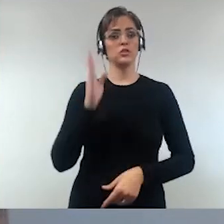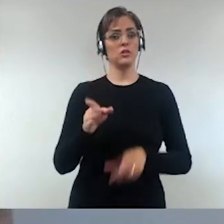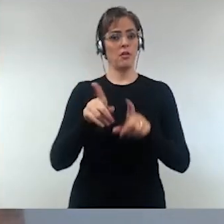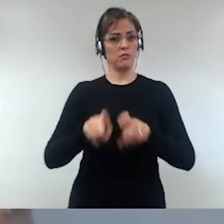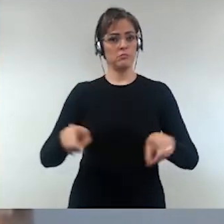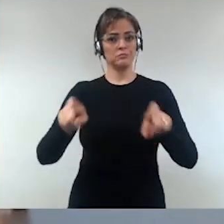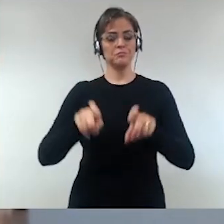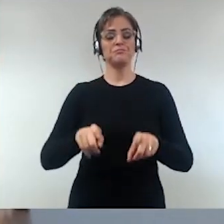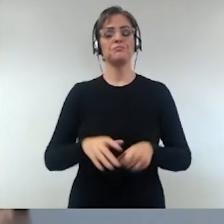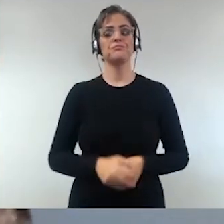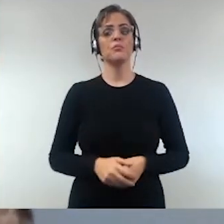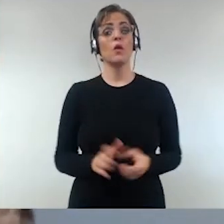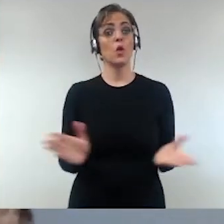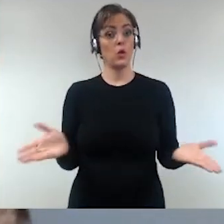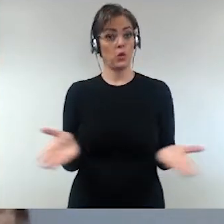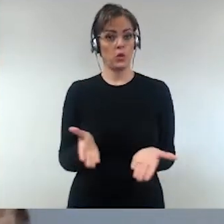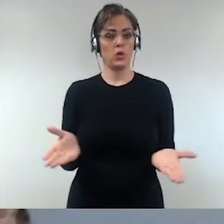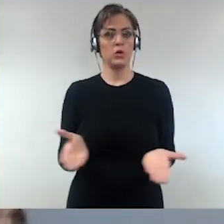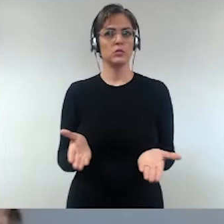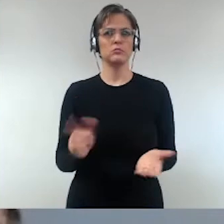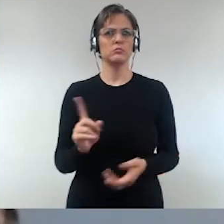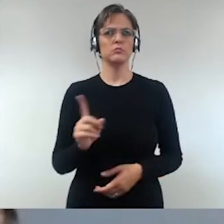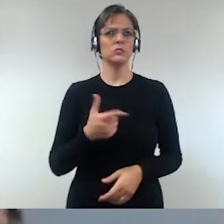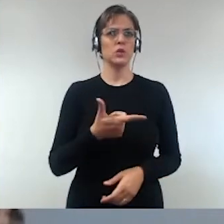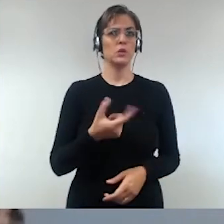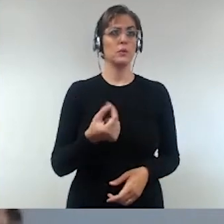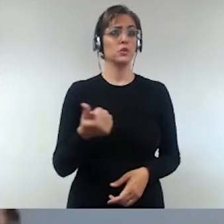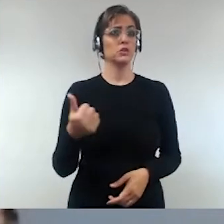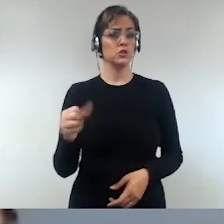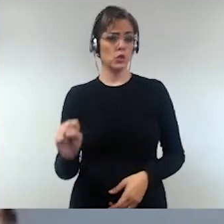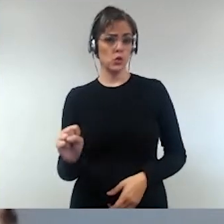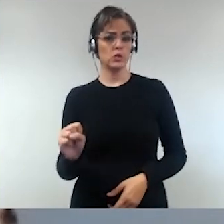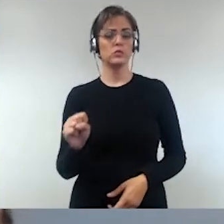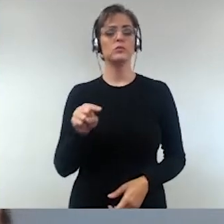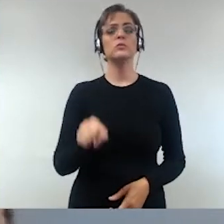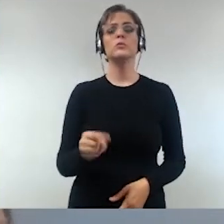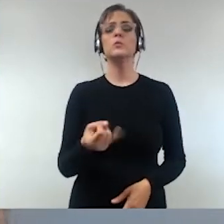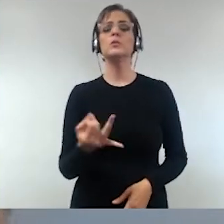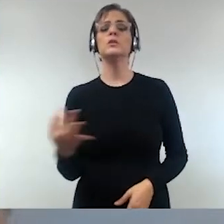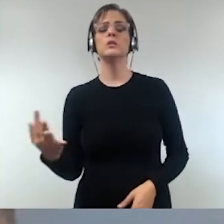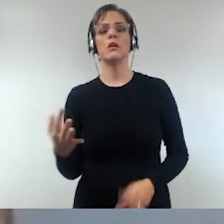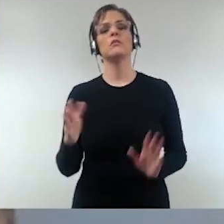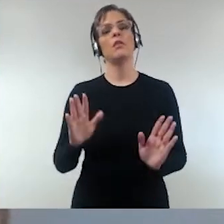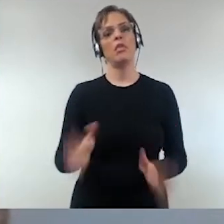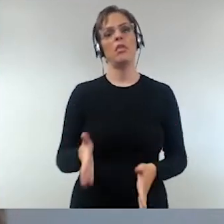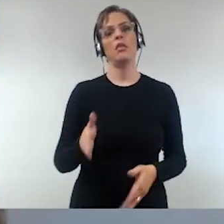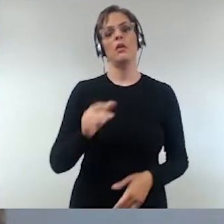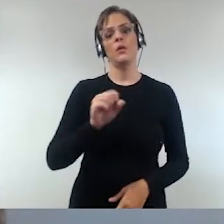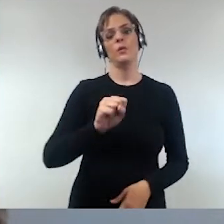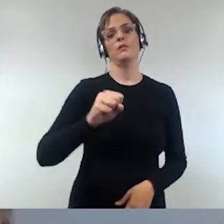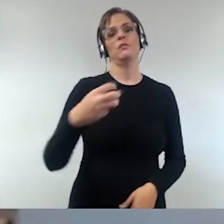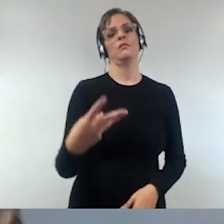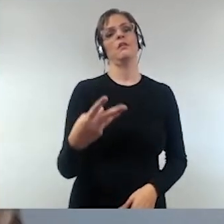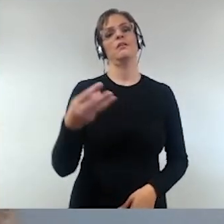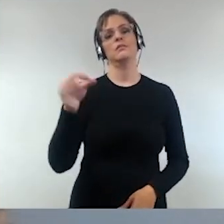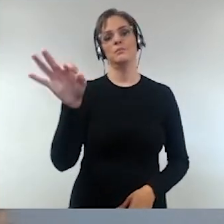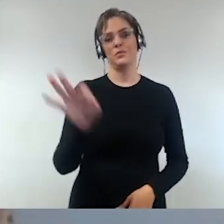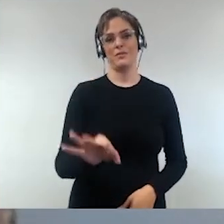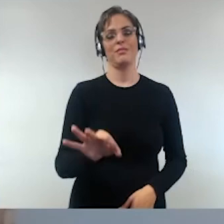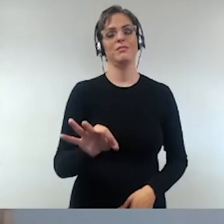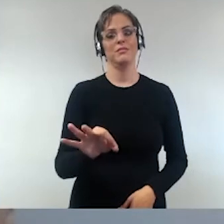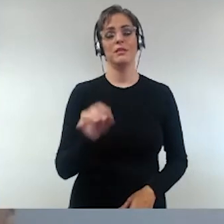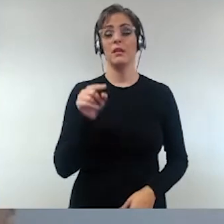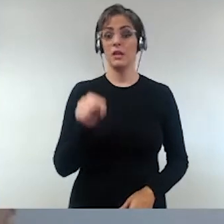integralmente. E hoje, em 2018, esse nível de informatização já passou para 83%. Só que